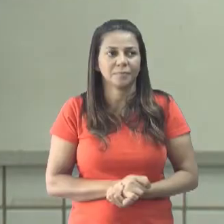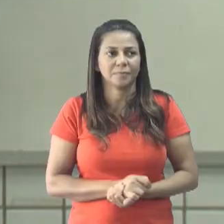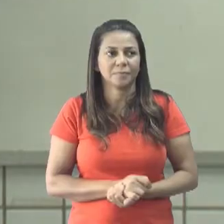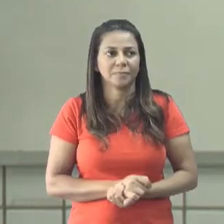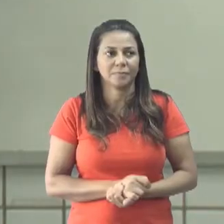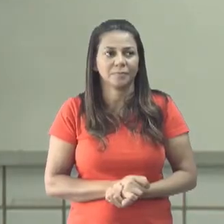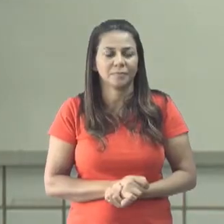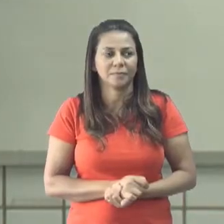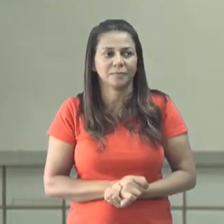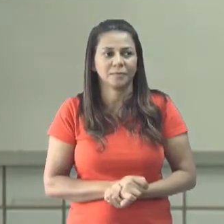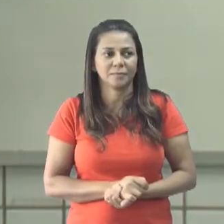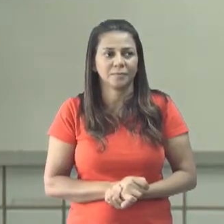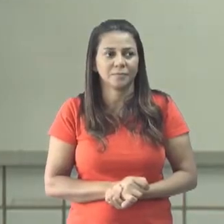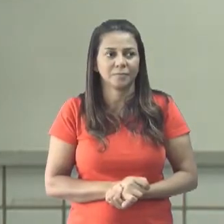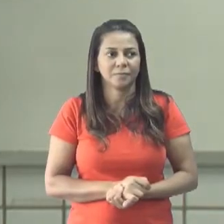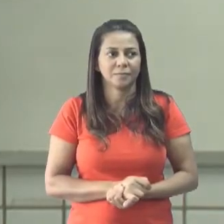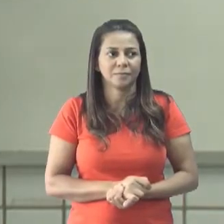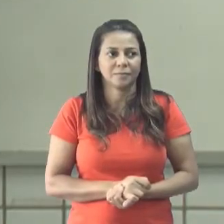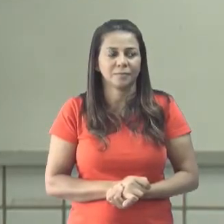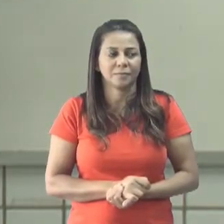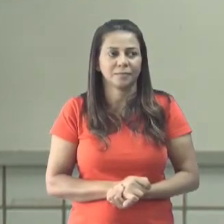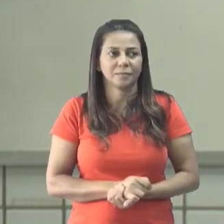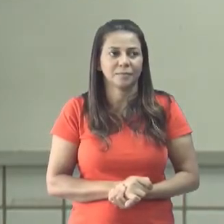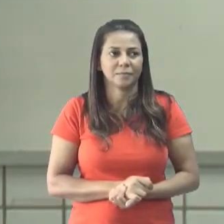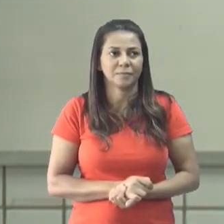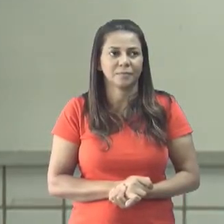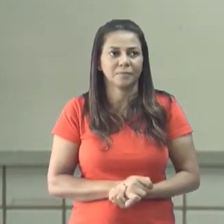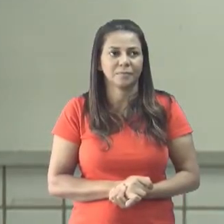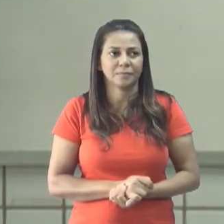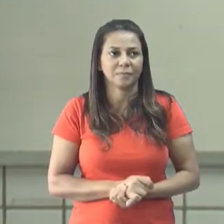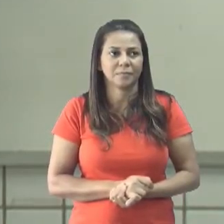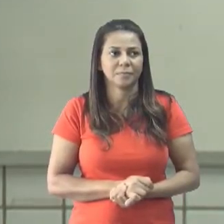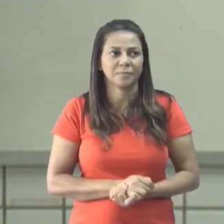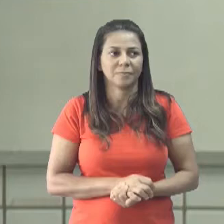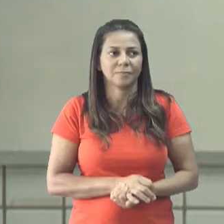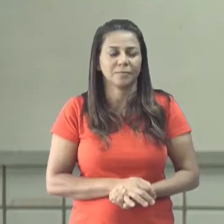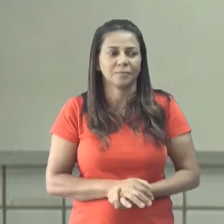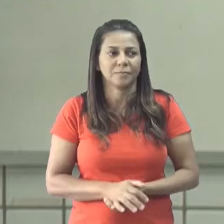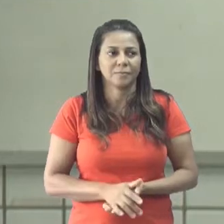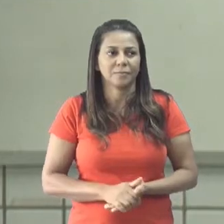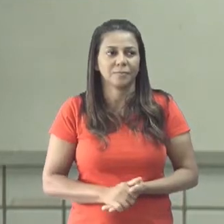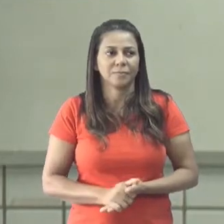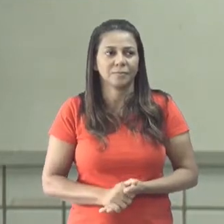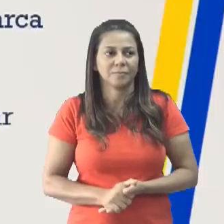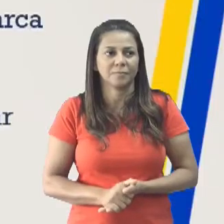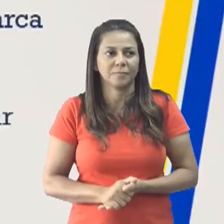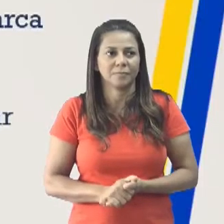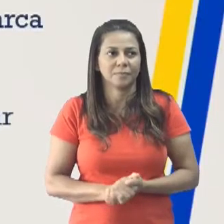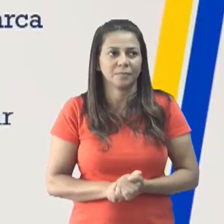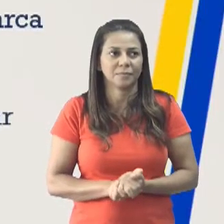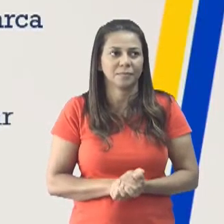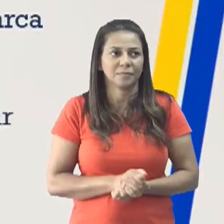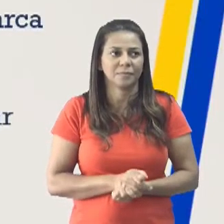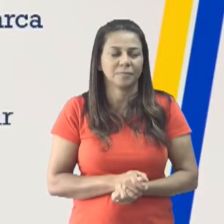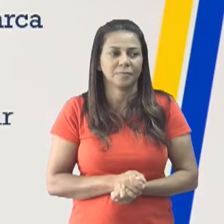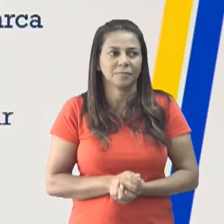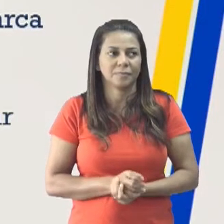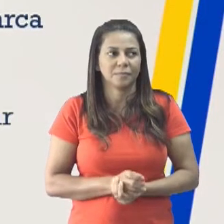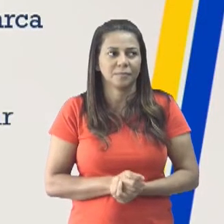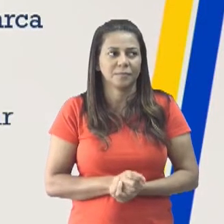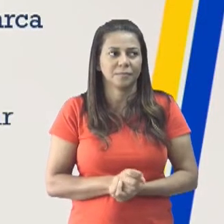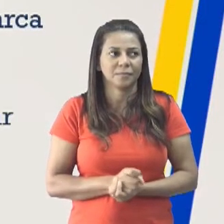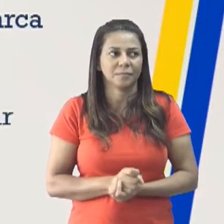onde está indo essa barca? Está tão chamativa. A Diabeliquete: Para o inferno, senhor. Venha